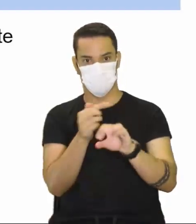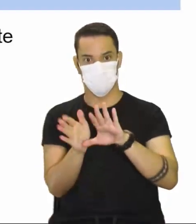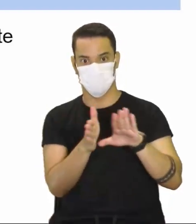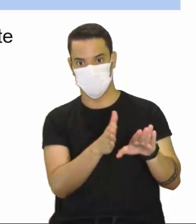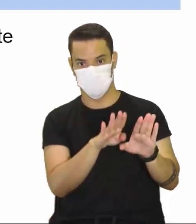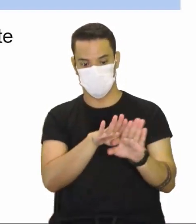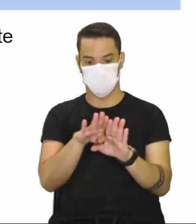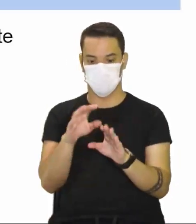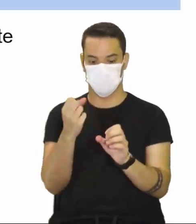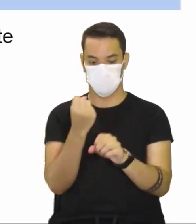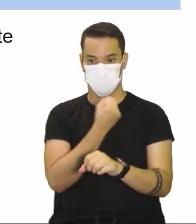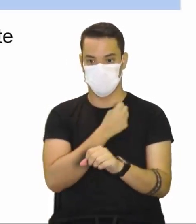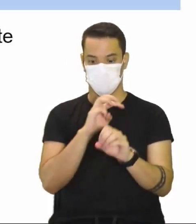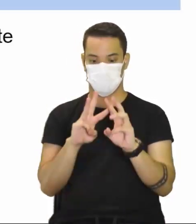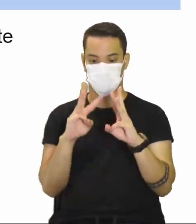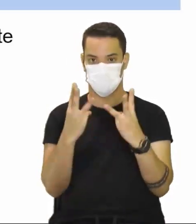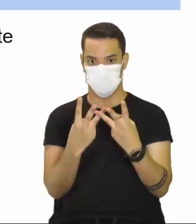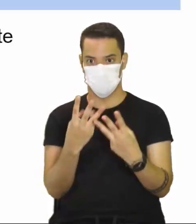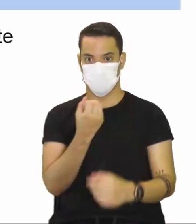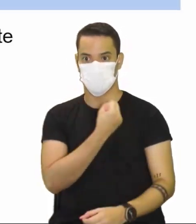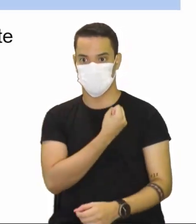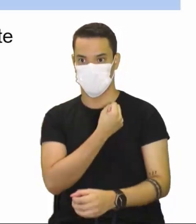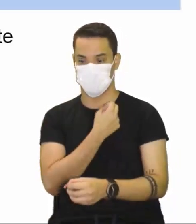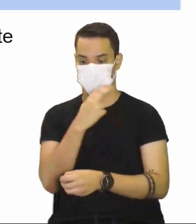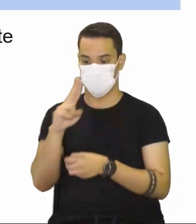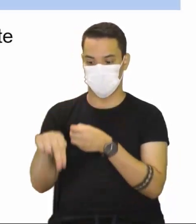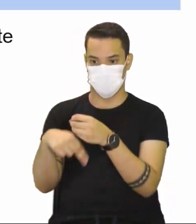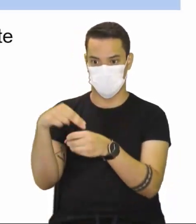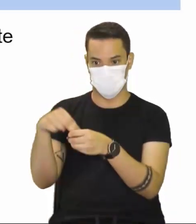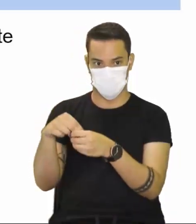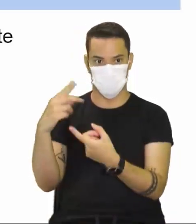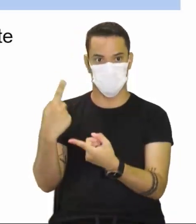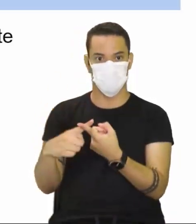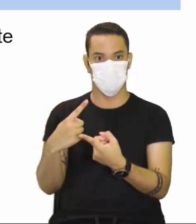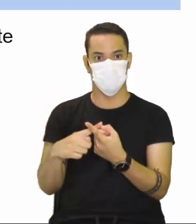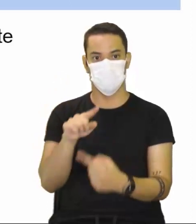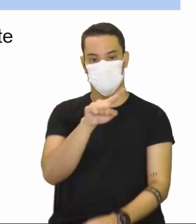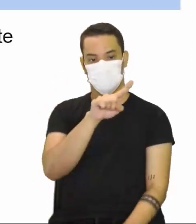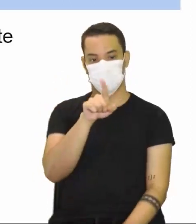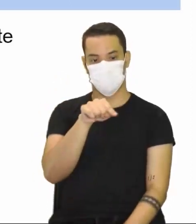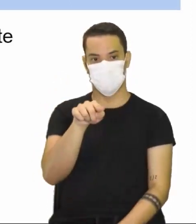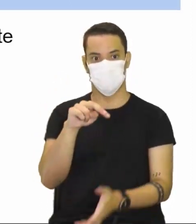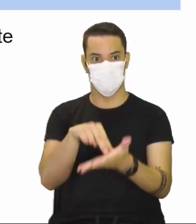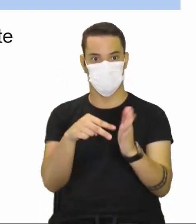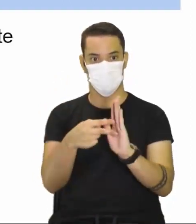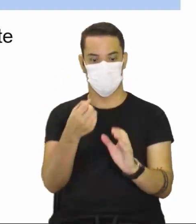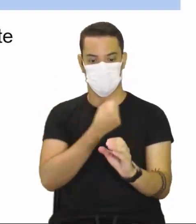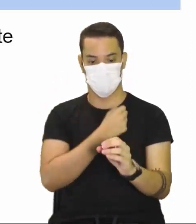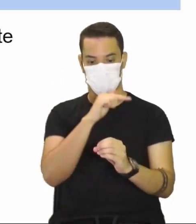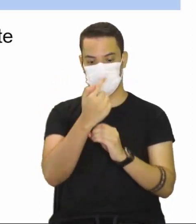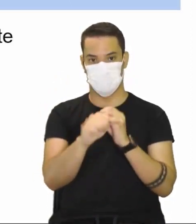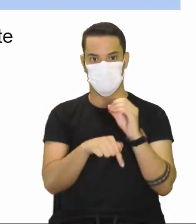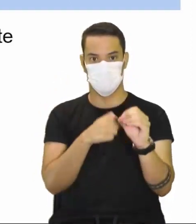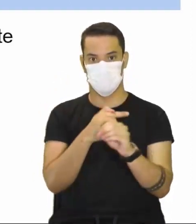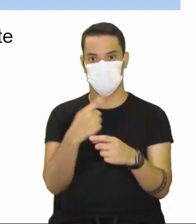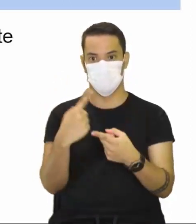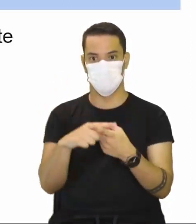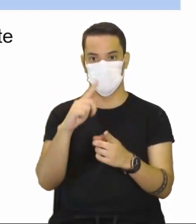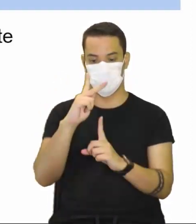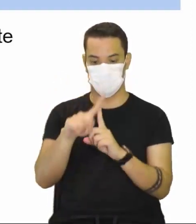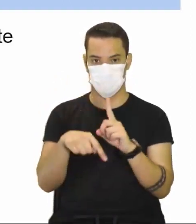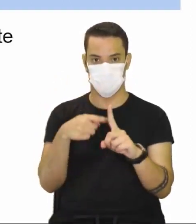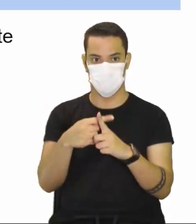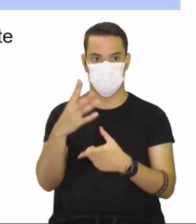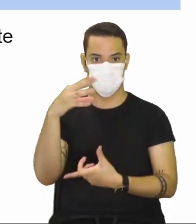de massa e número de nêutrons. Número atômico, representado pela letra Z, é o número de prótons